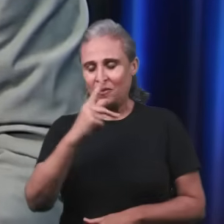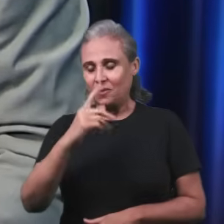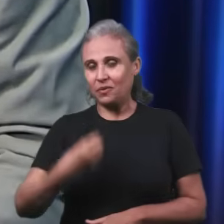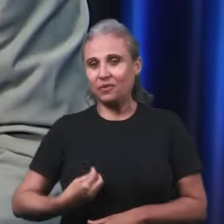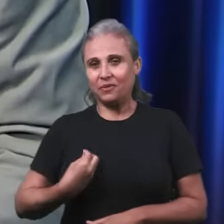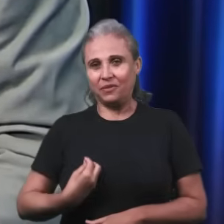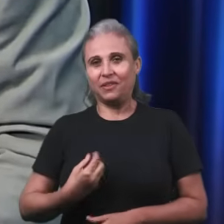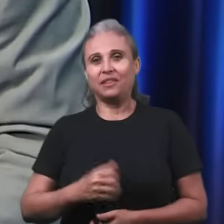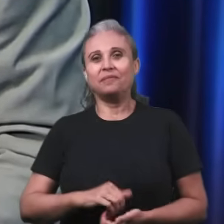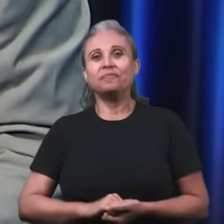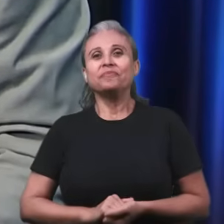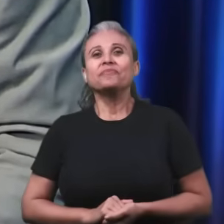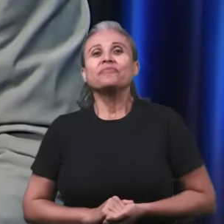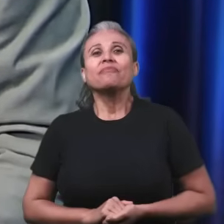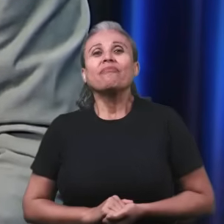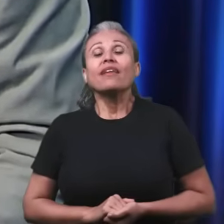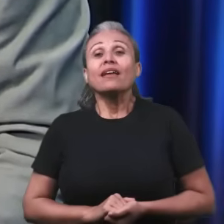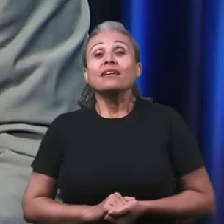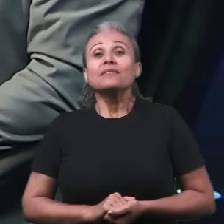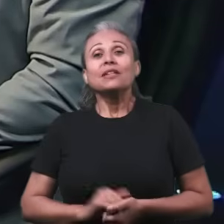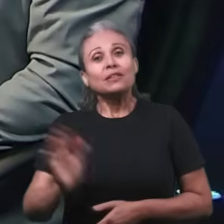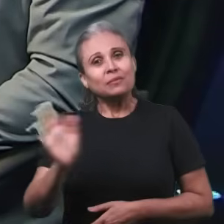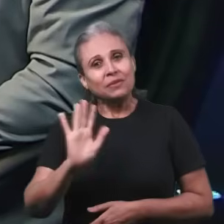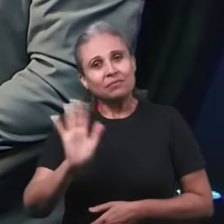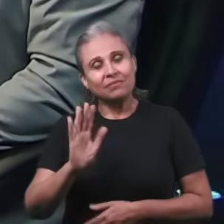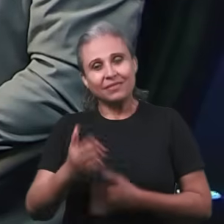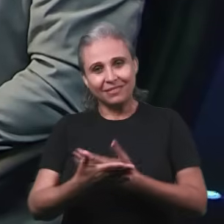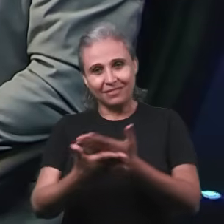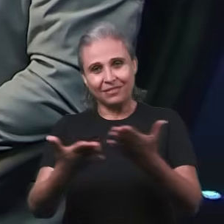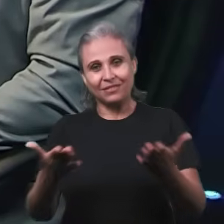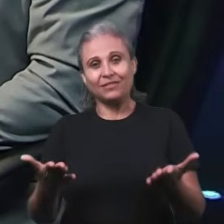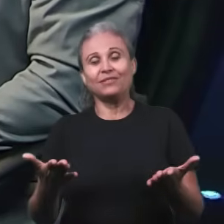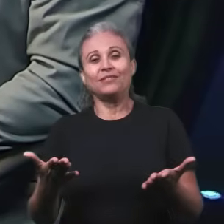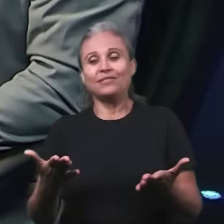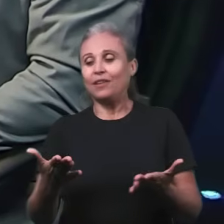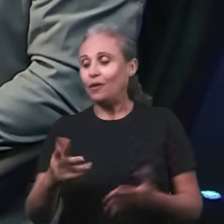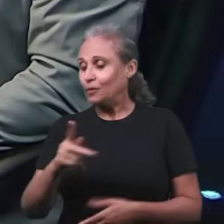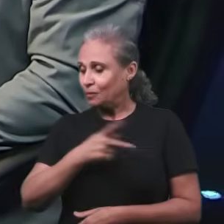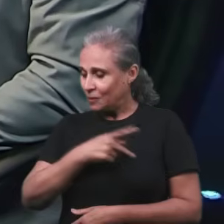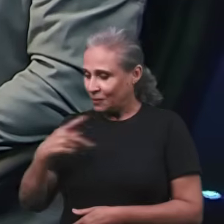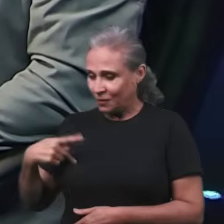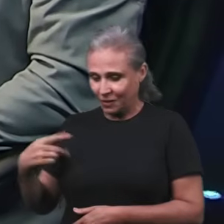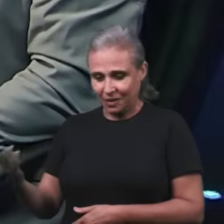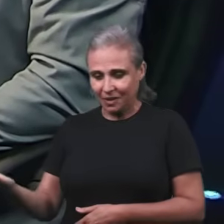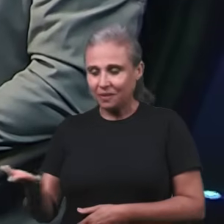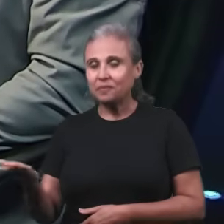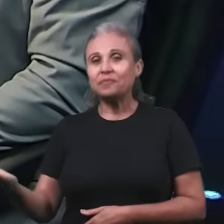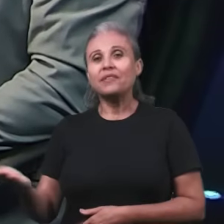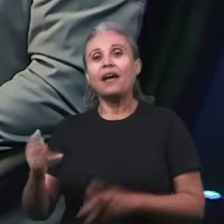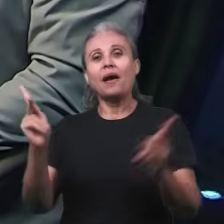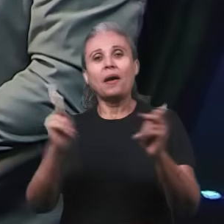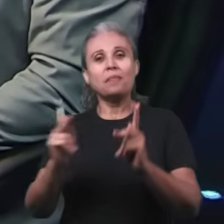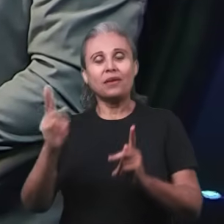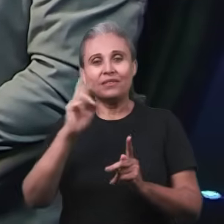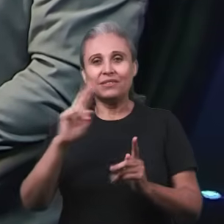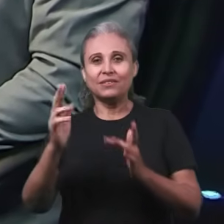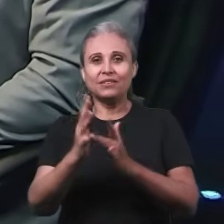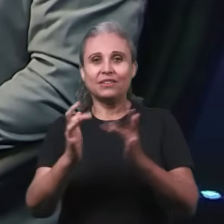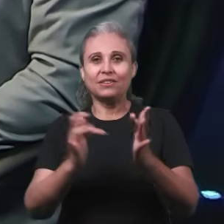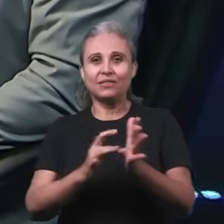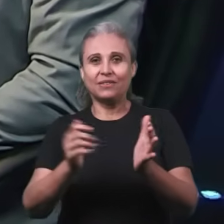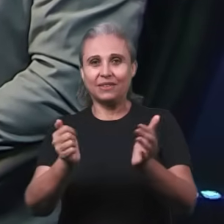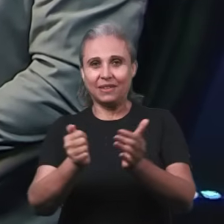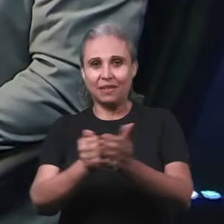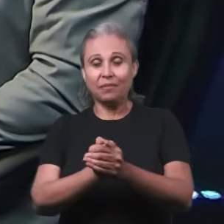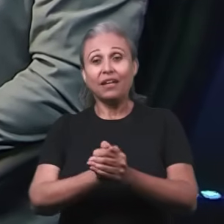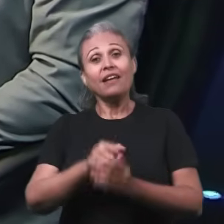Jesus. Glória a Deus. Nós Amém. despedimos a todos, pastores aqui à mesa, né? Com a paz do Senhor Jesus. A paz do Paz do Senhor. Senhor. Amém.